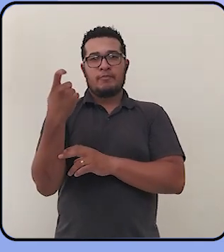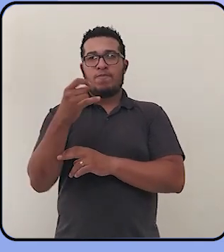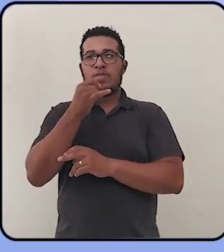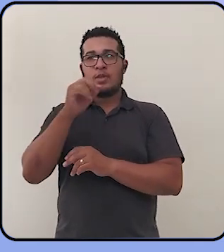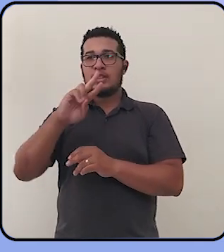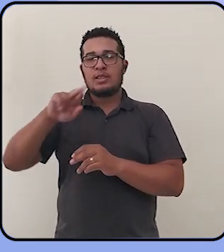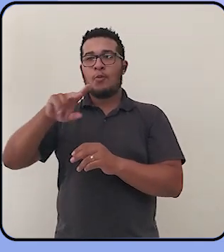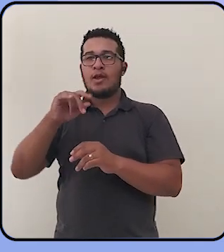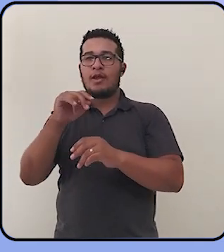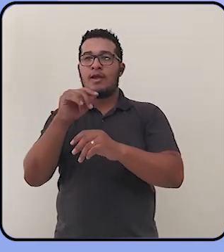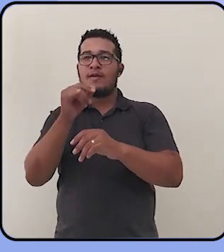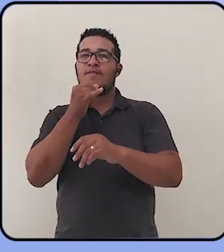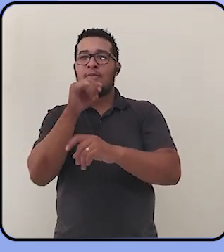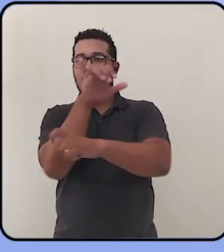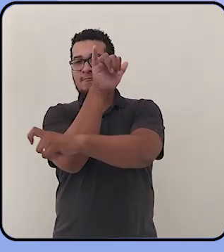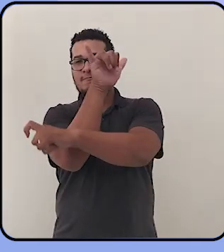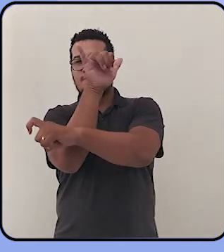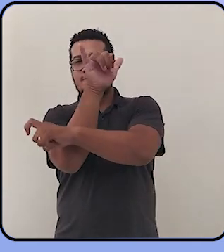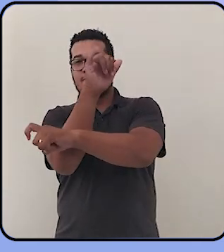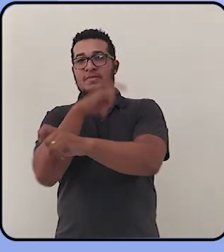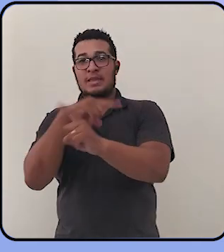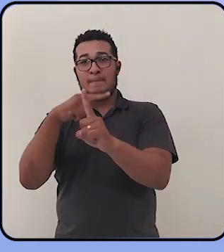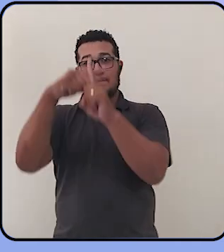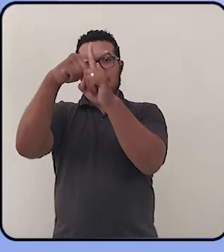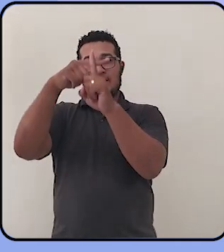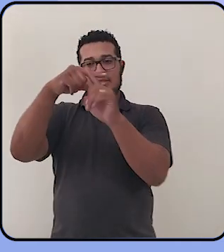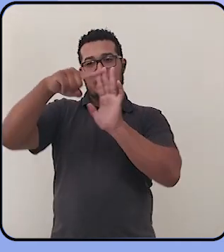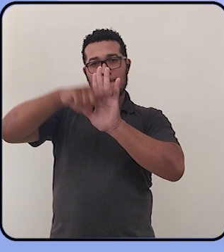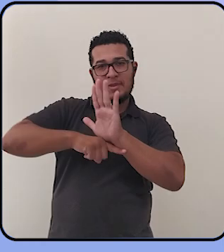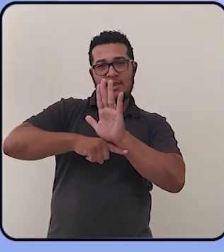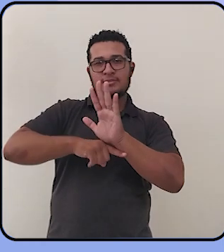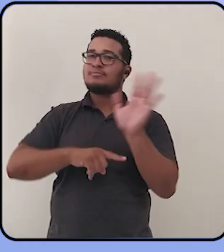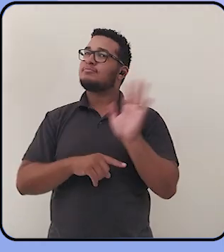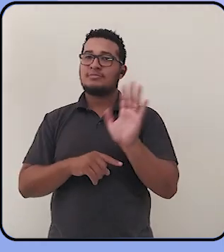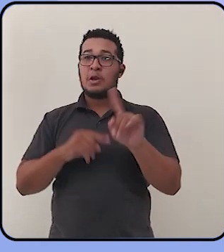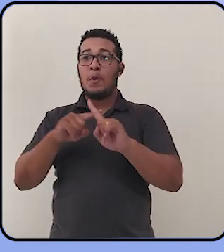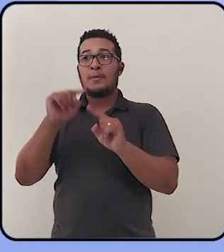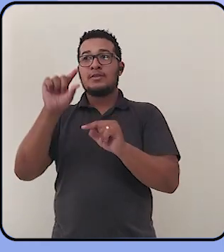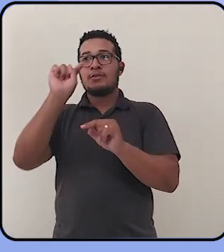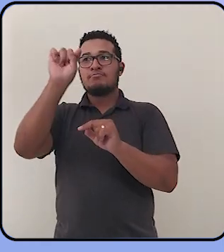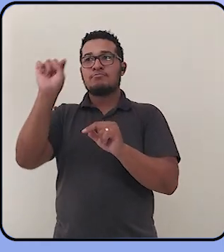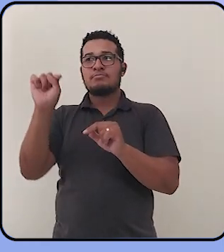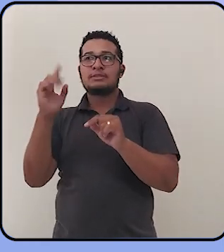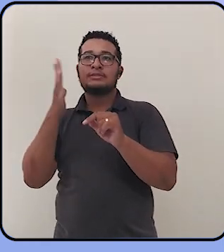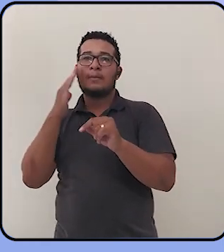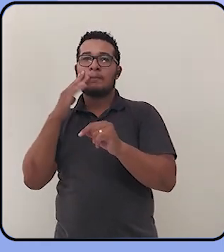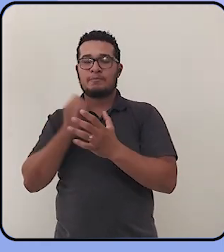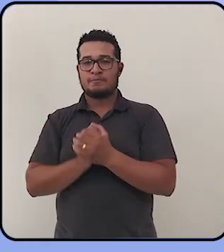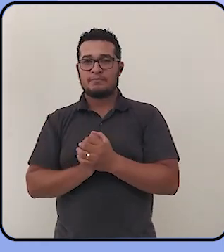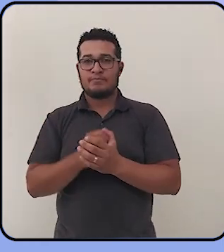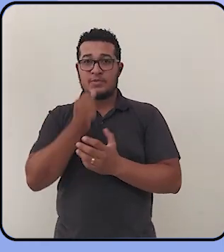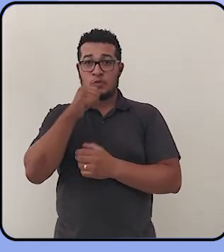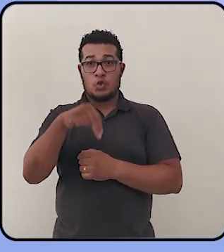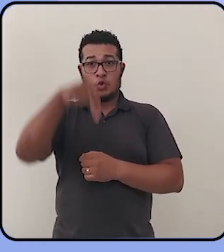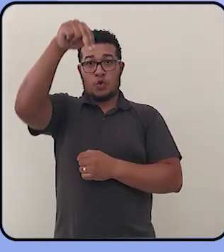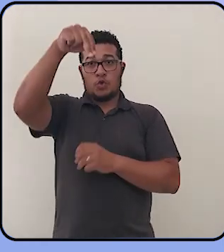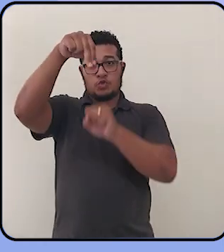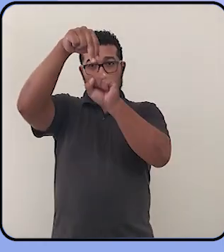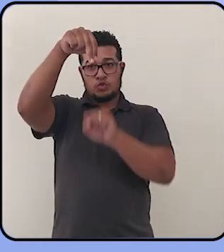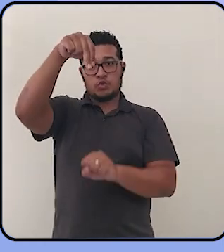mais e menos do plano cartesiano, nós usamos os pontos cardeais. Norte,